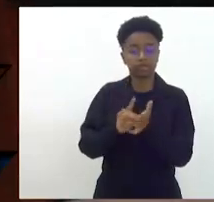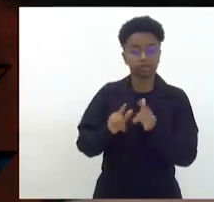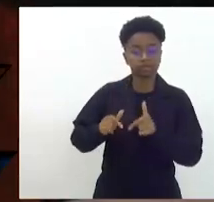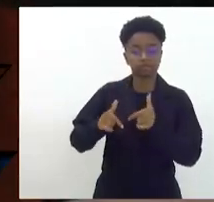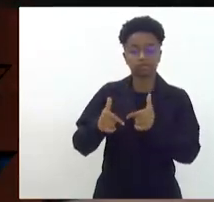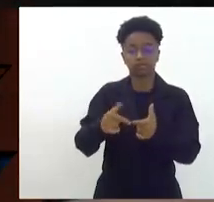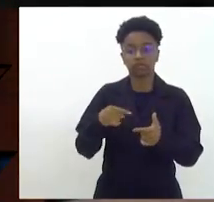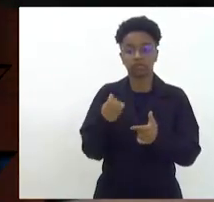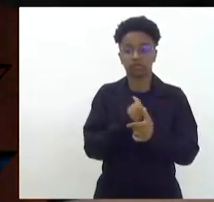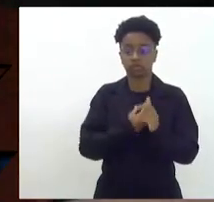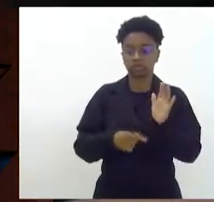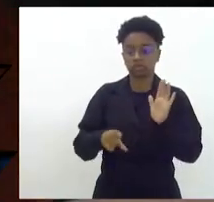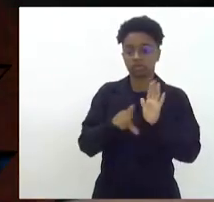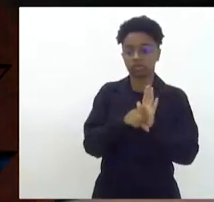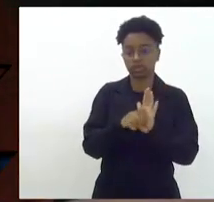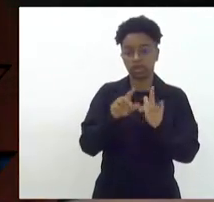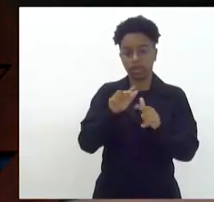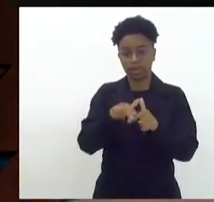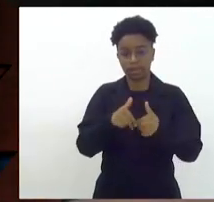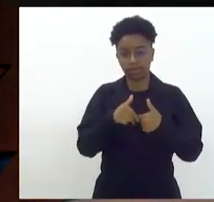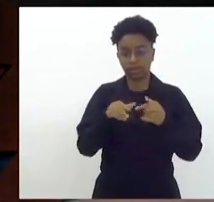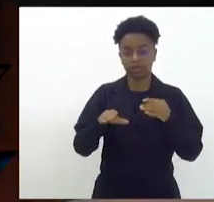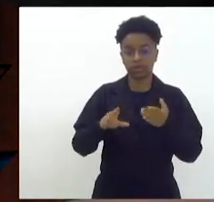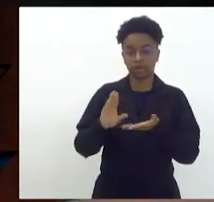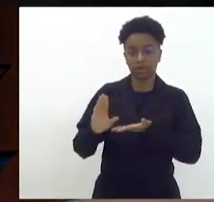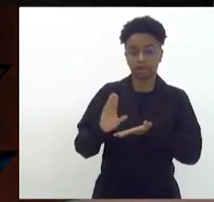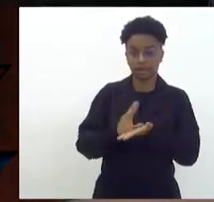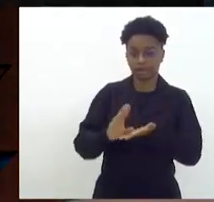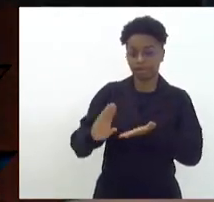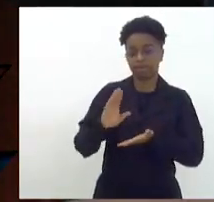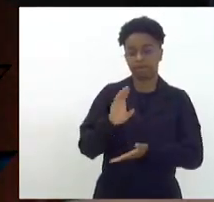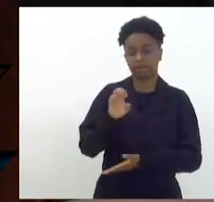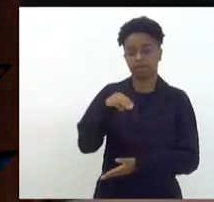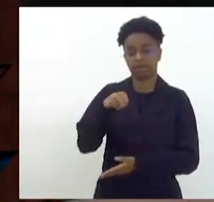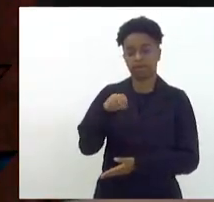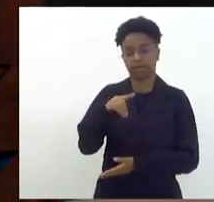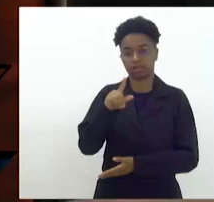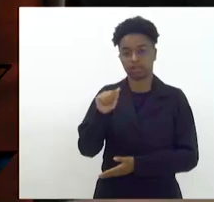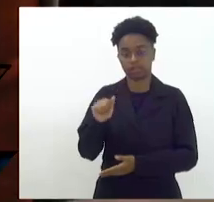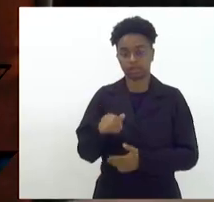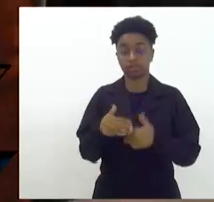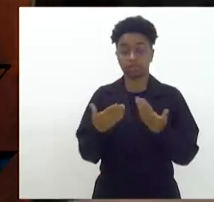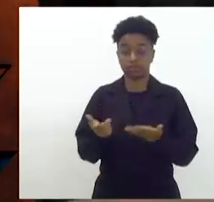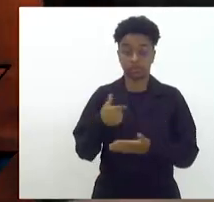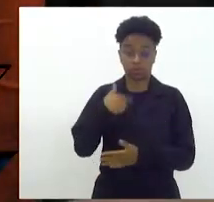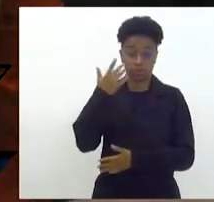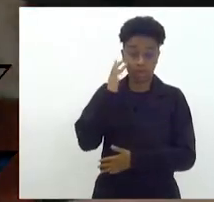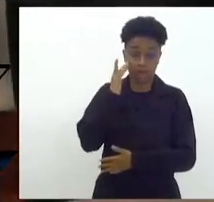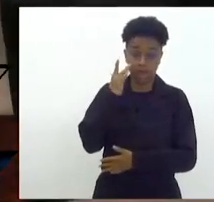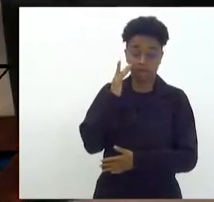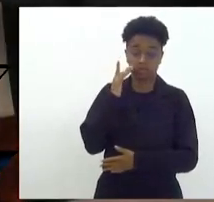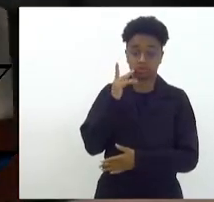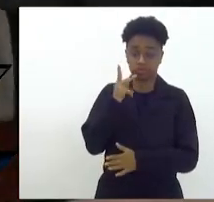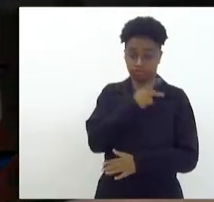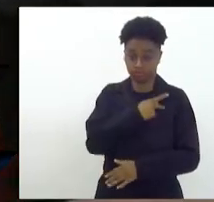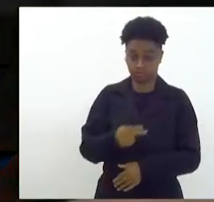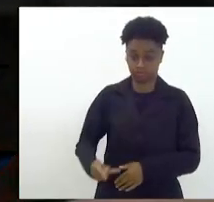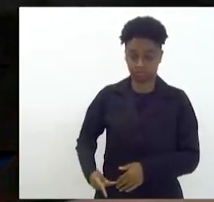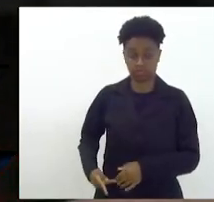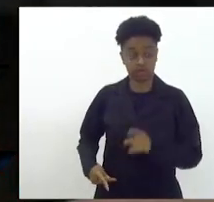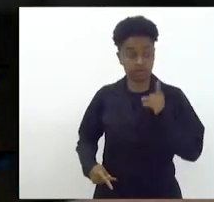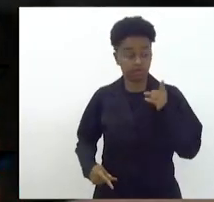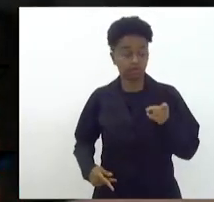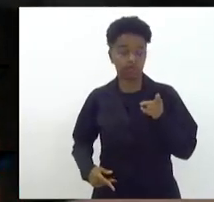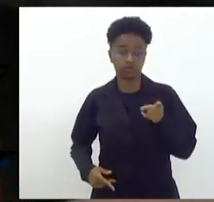legislação através das emendas eu acho o senhor presidente que vossa excelência que